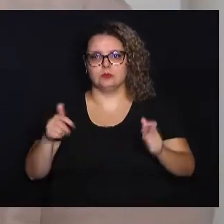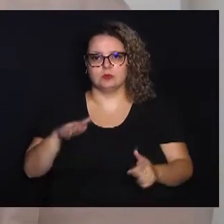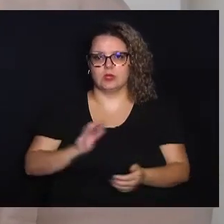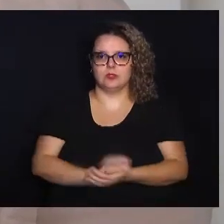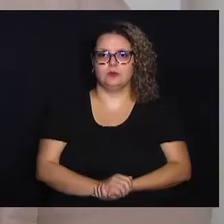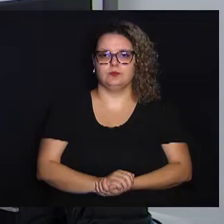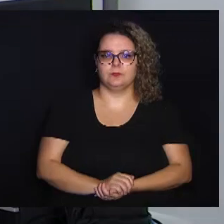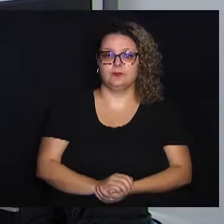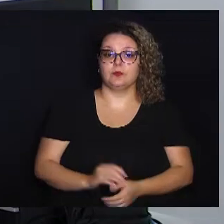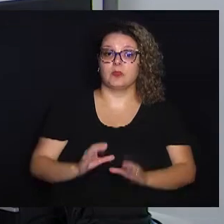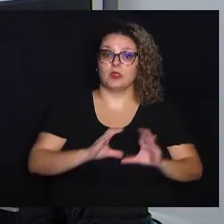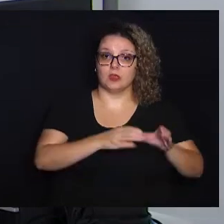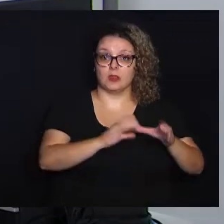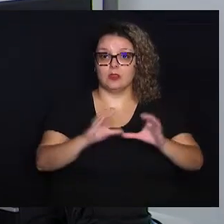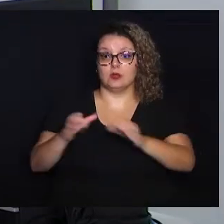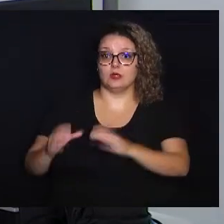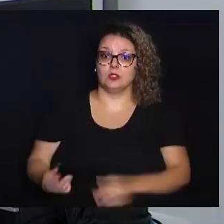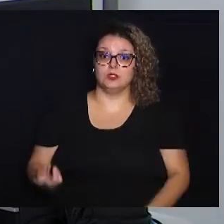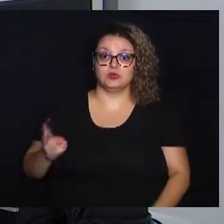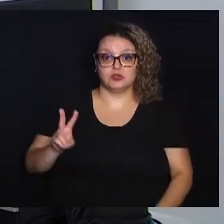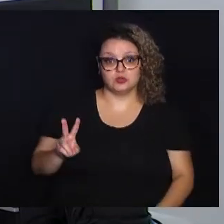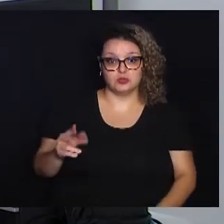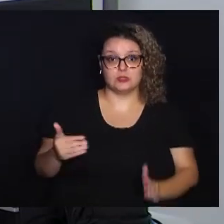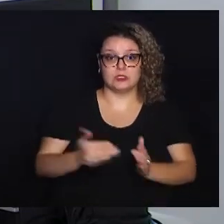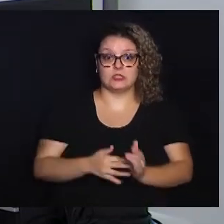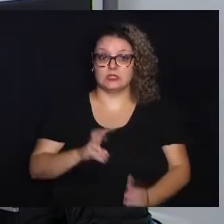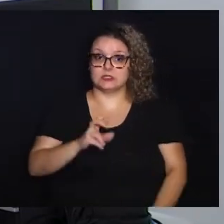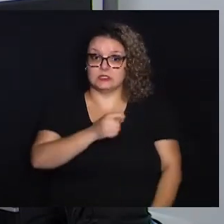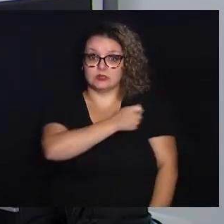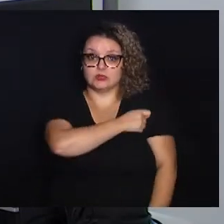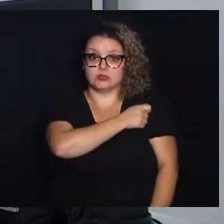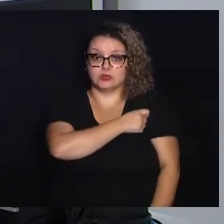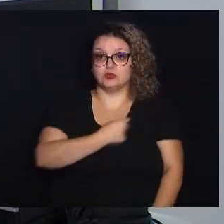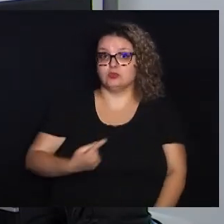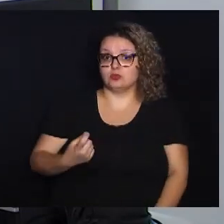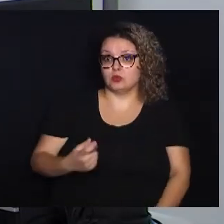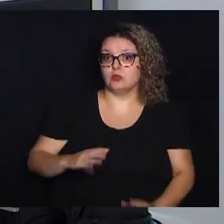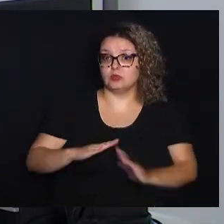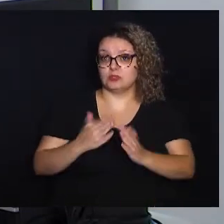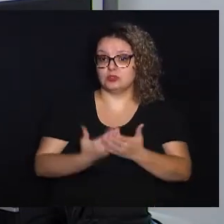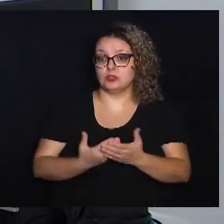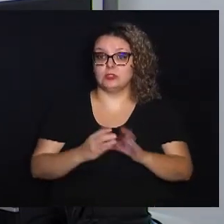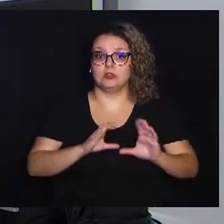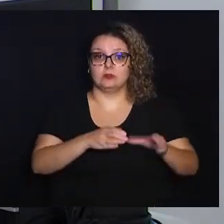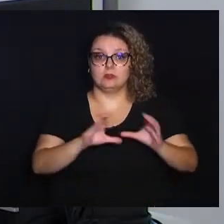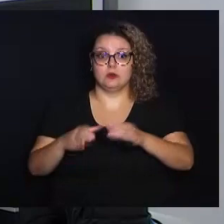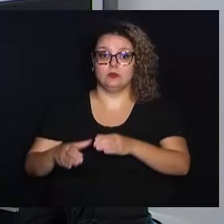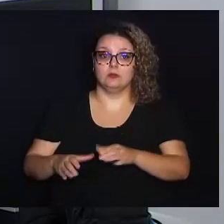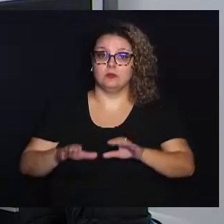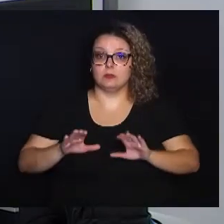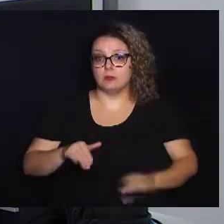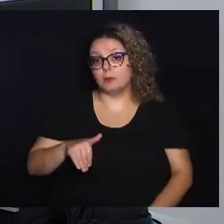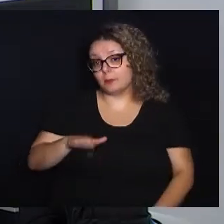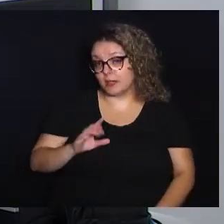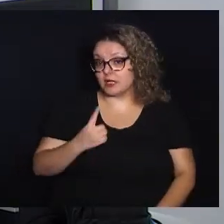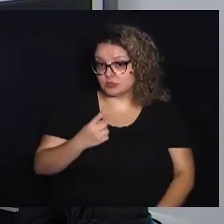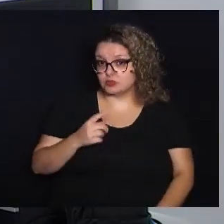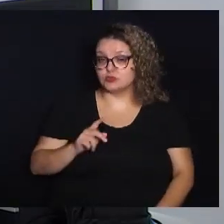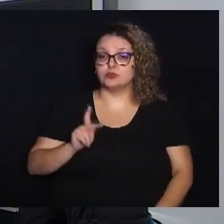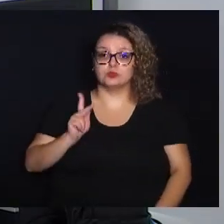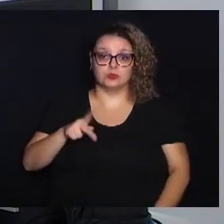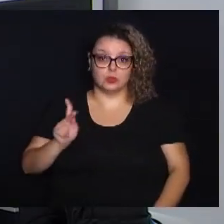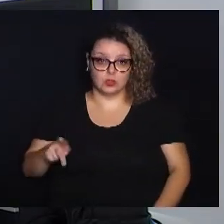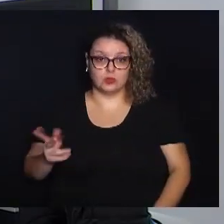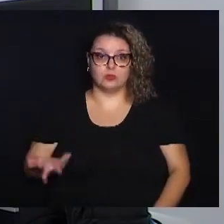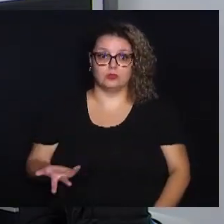desenvolvendo cada vez mais cada equipe deve ter de dois a cinco estudantes da mesma escola e categoria mais um orientador